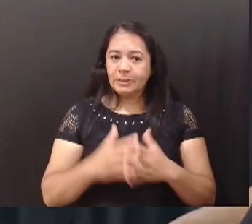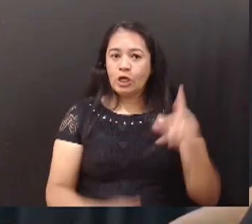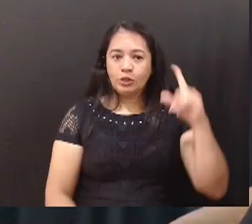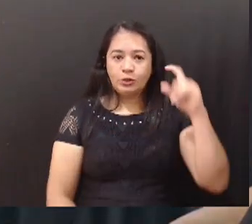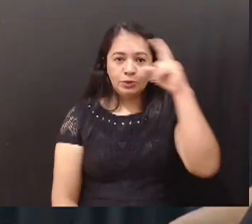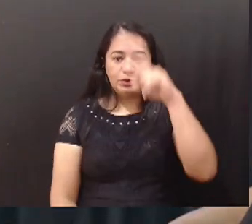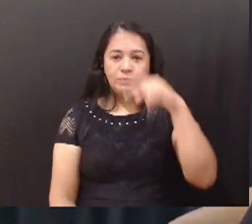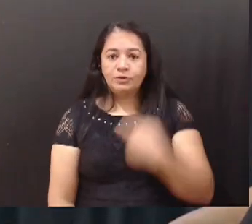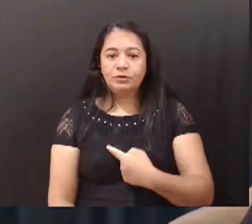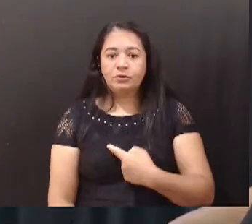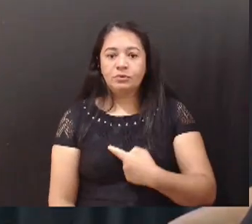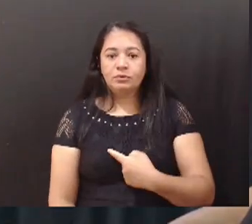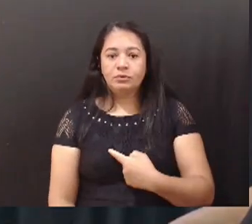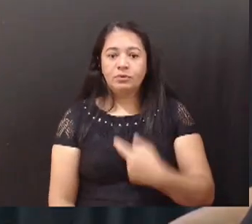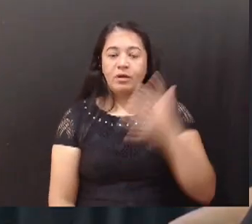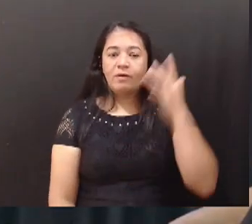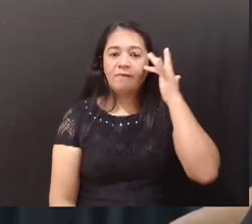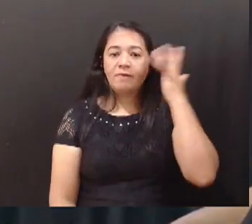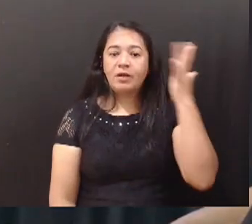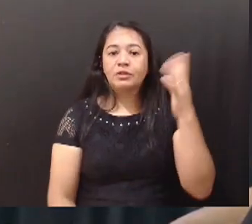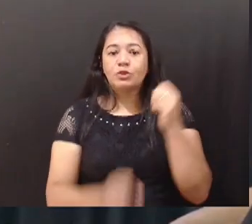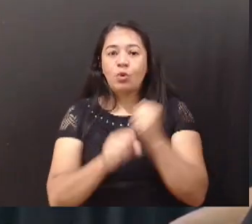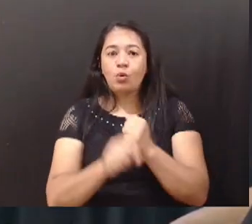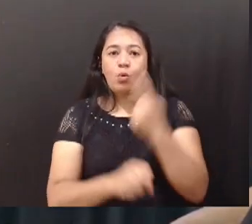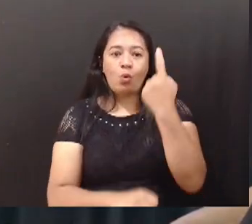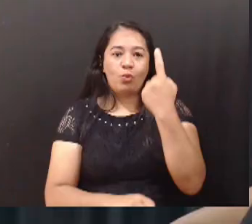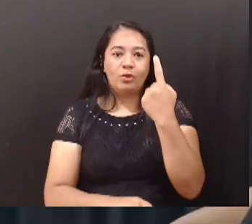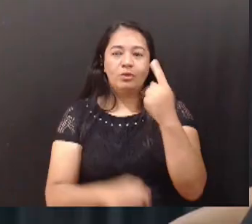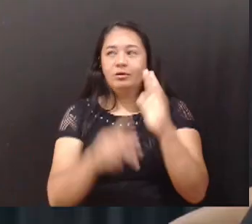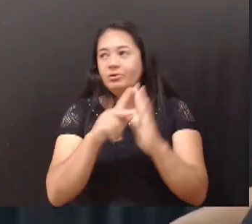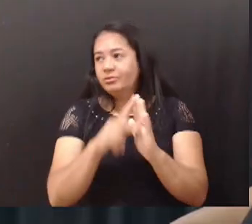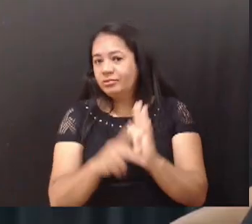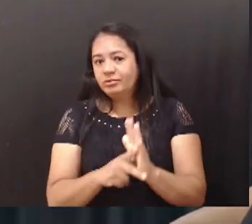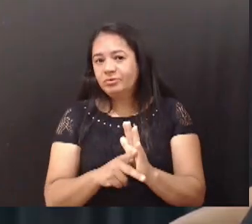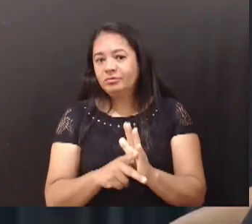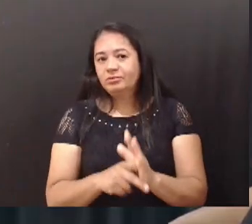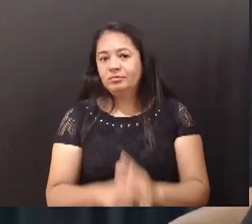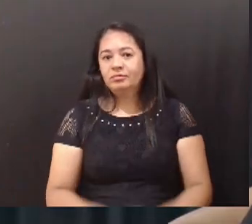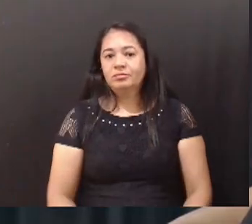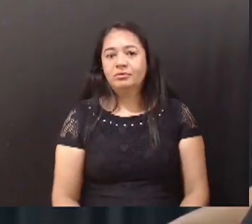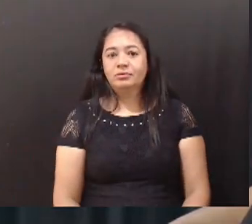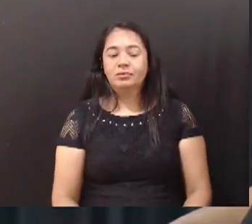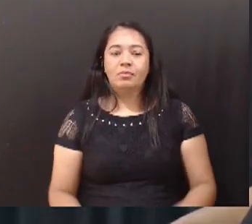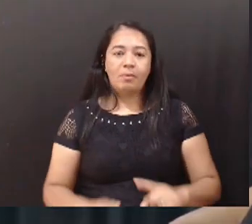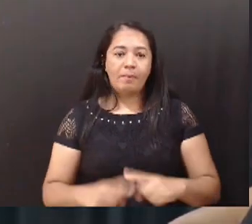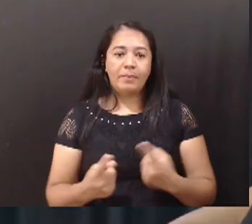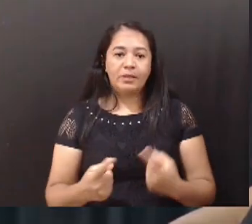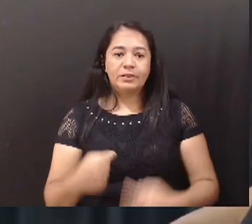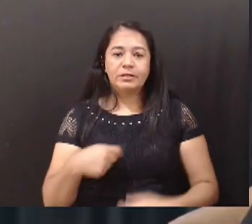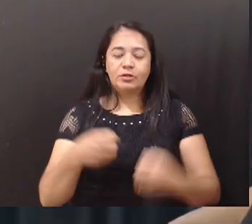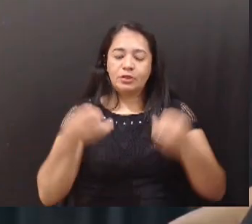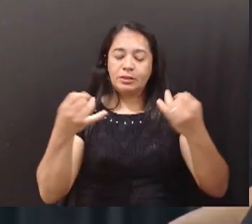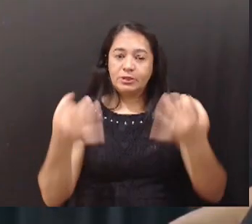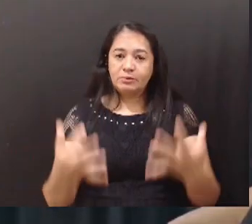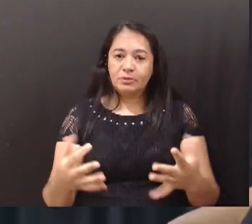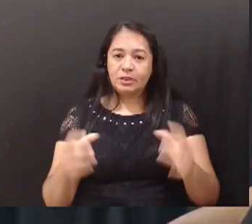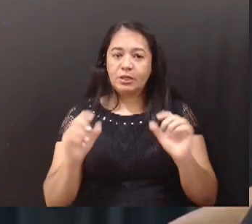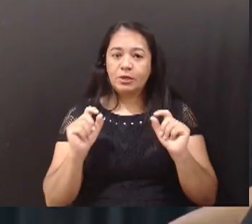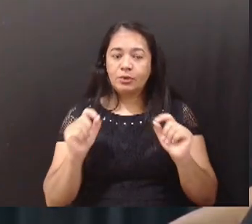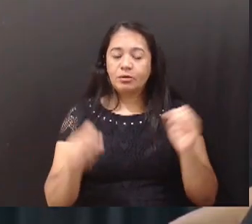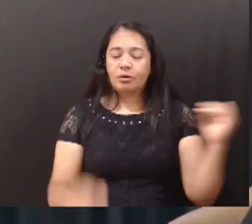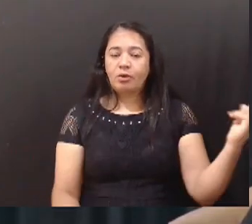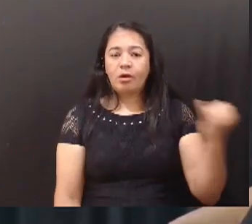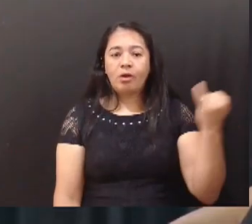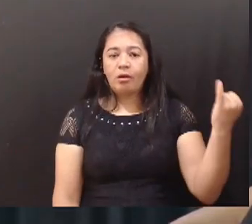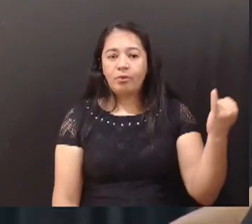daria facilmente 1 ano de programa aqui com você. Gente. Mas o que eu queria deixar aqui, eu acho que é importante a gente ter essa linha